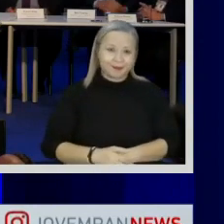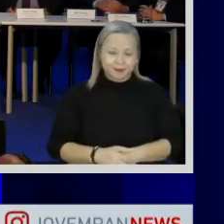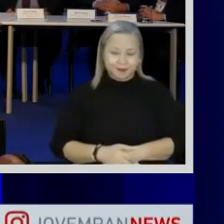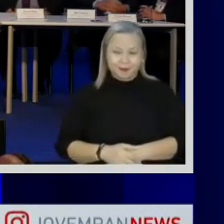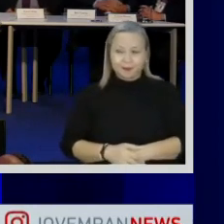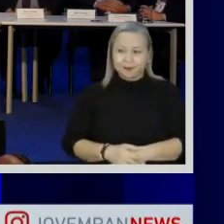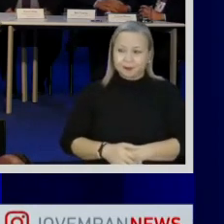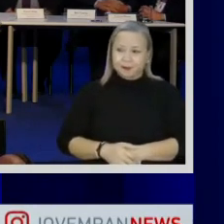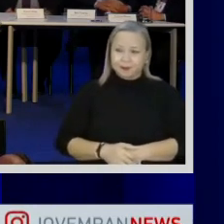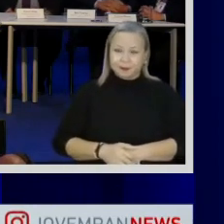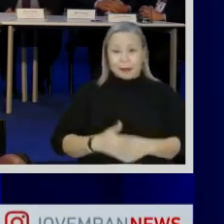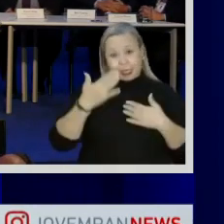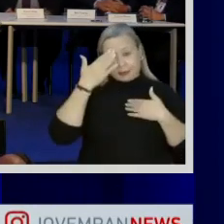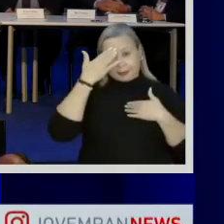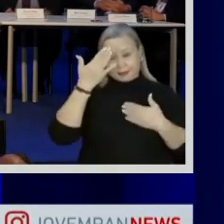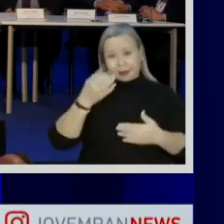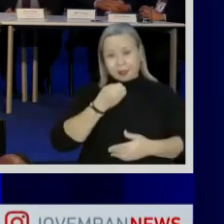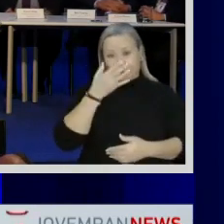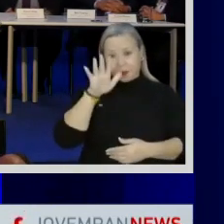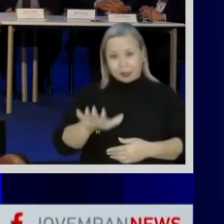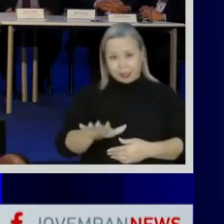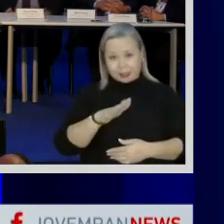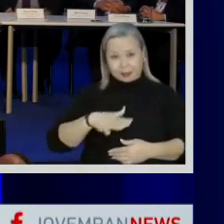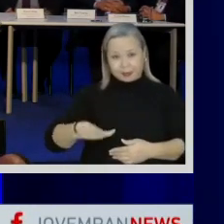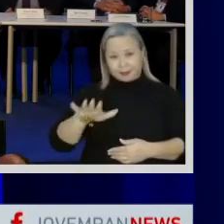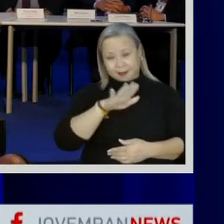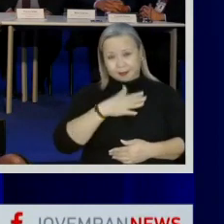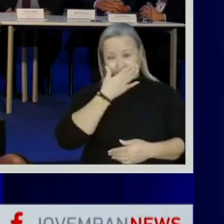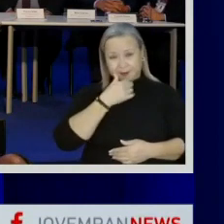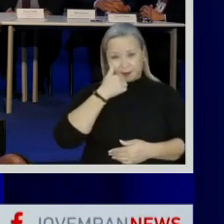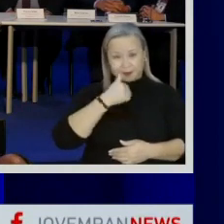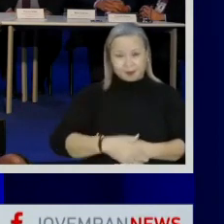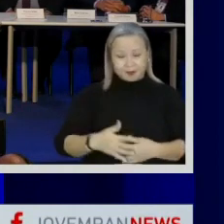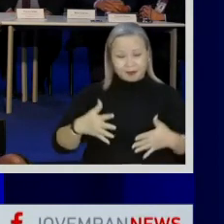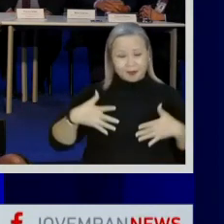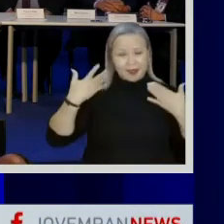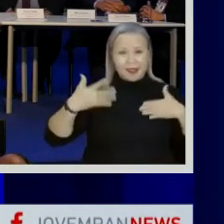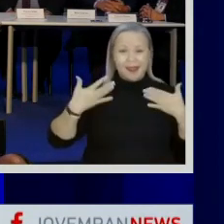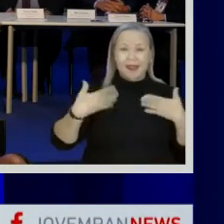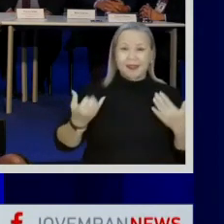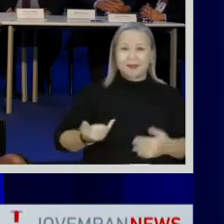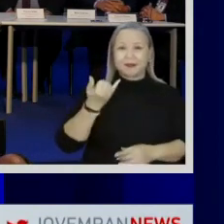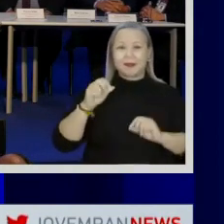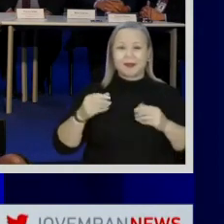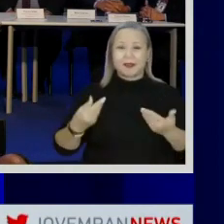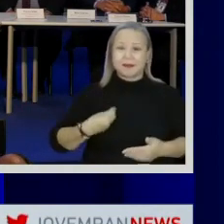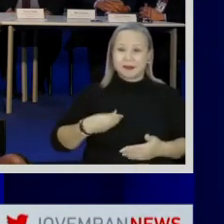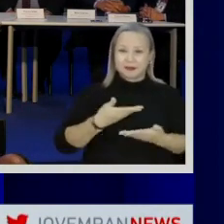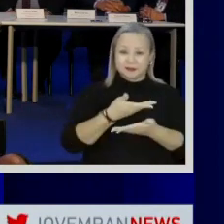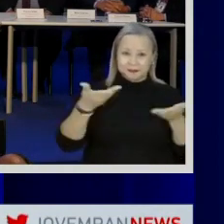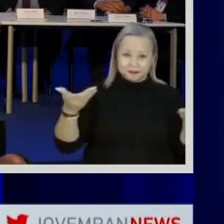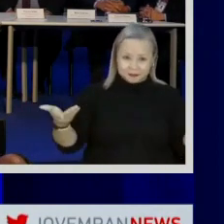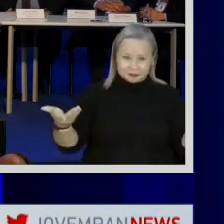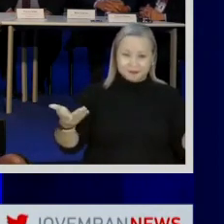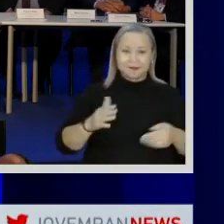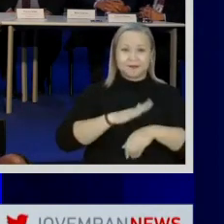sombrios, não só na economia, mas em toda a sociedade, né, que não há democracia. Eles estão reescrevendo